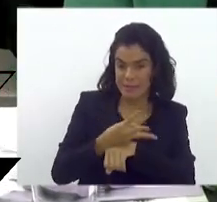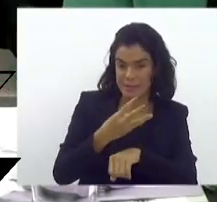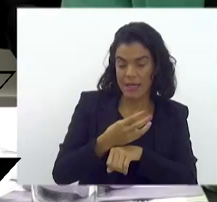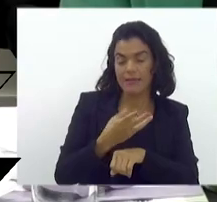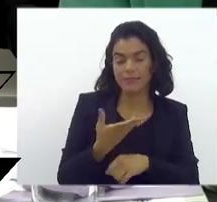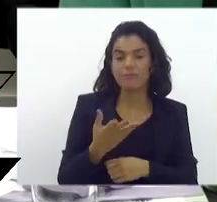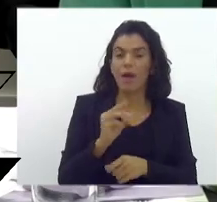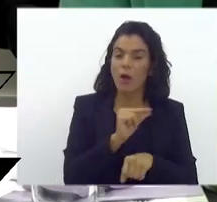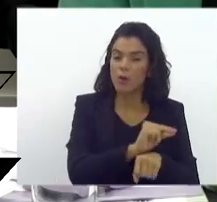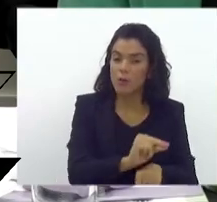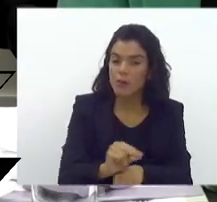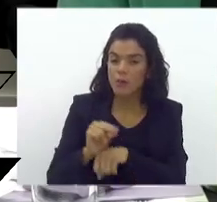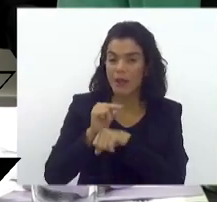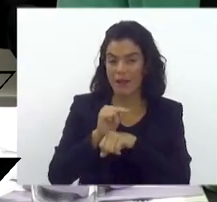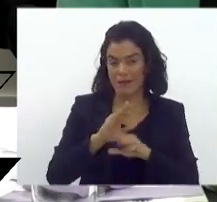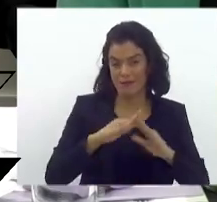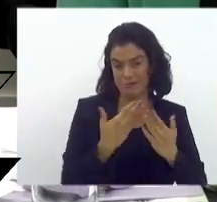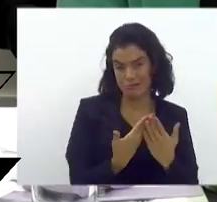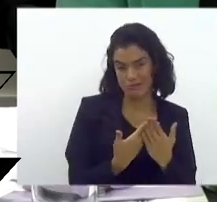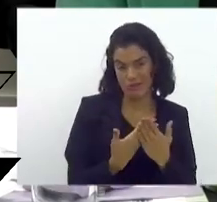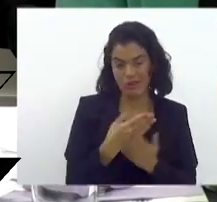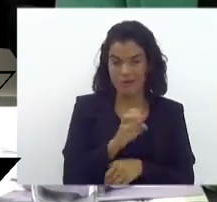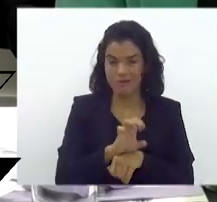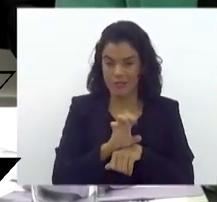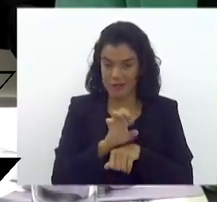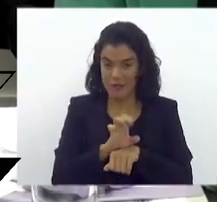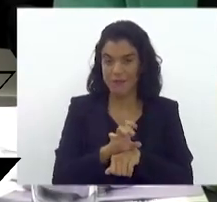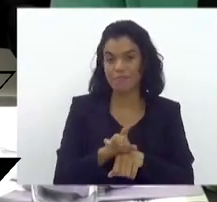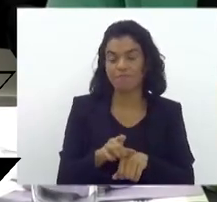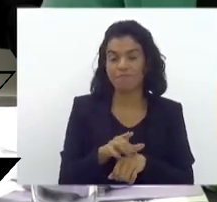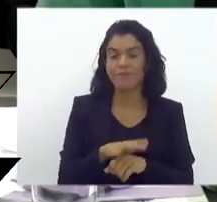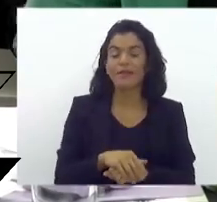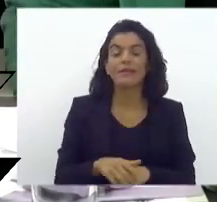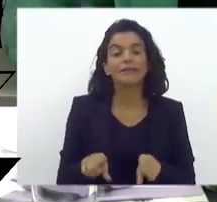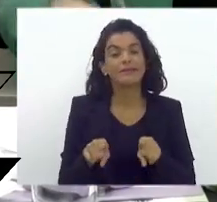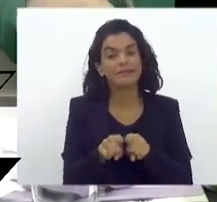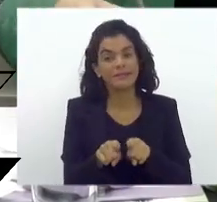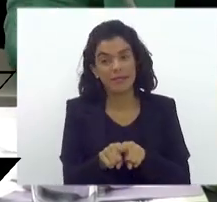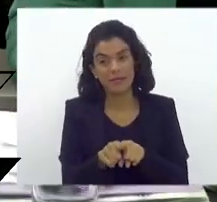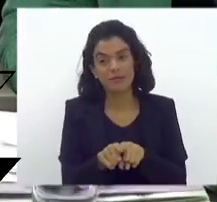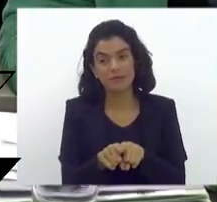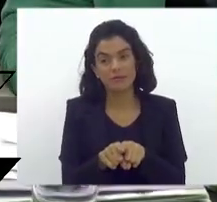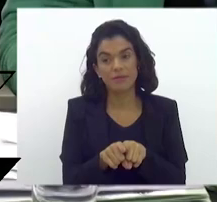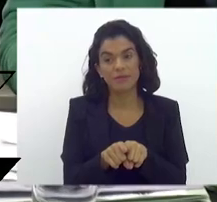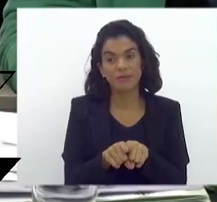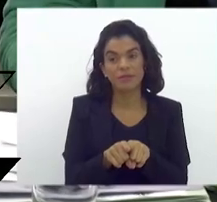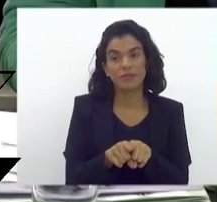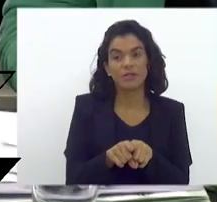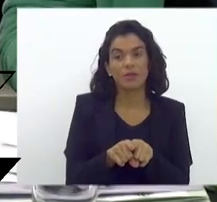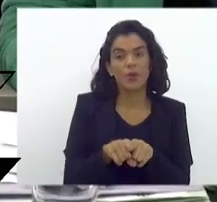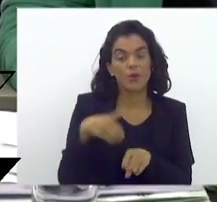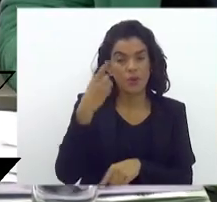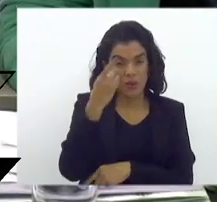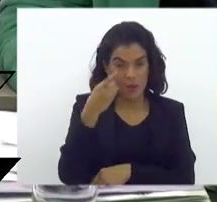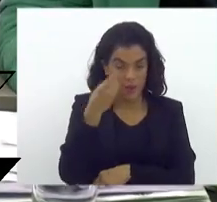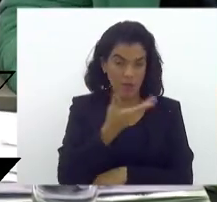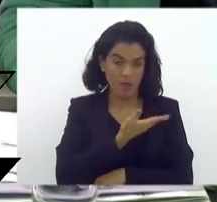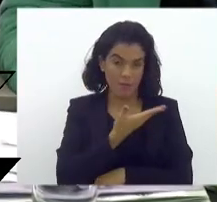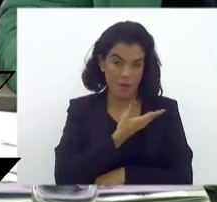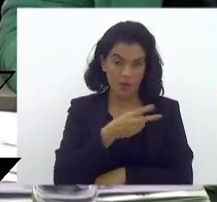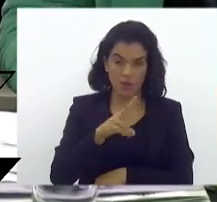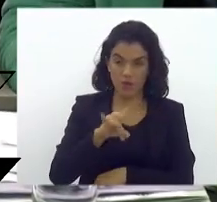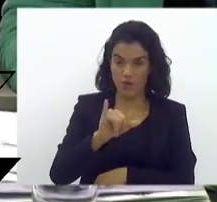realmente cuidar das escolas estaduais a nível do Estado. E também, nosso deputado, nosso amigo Vitor